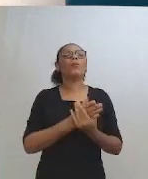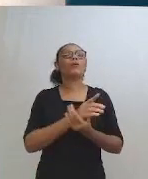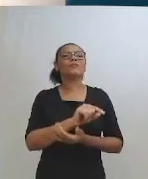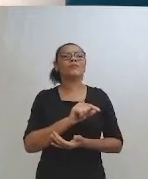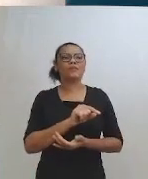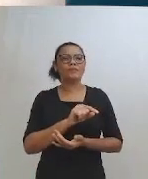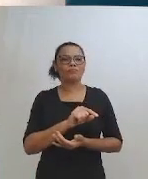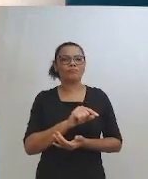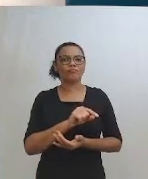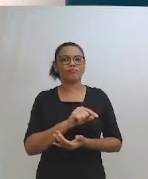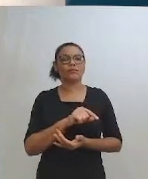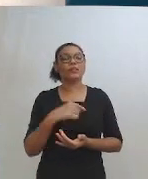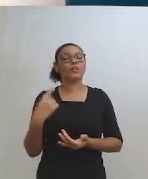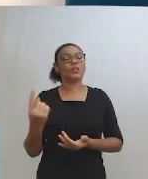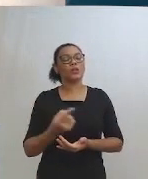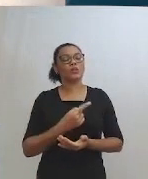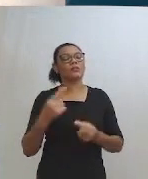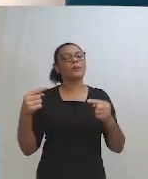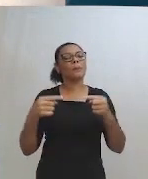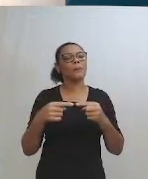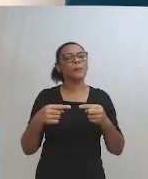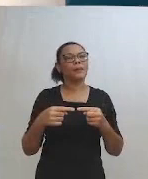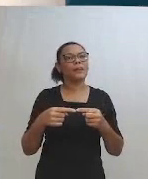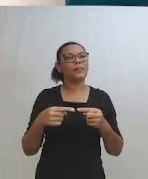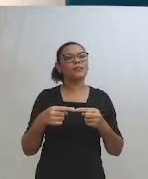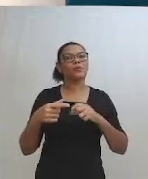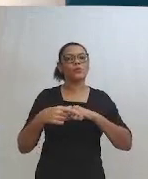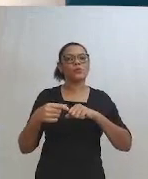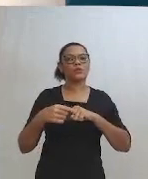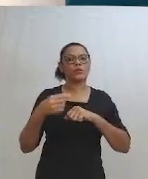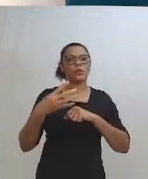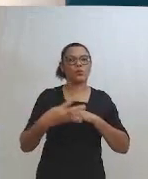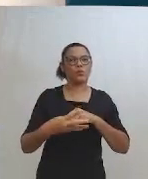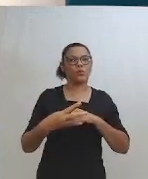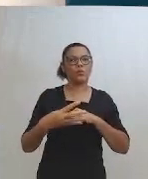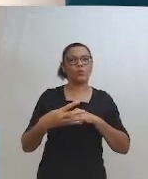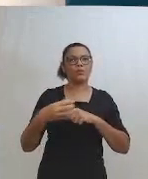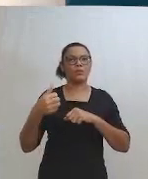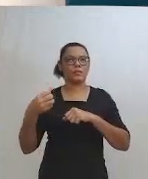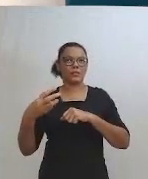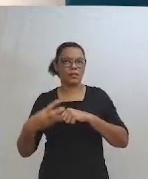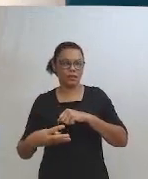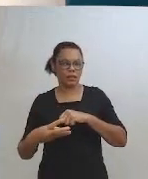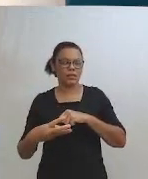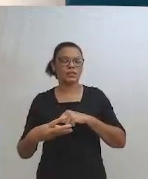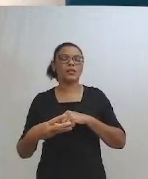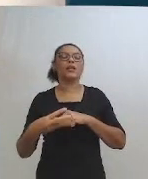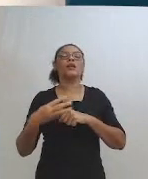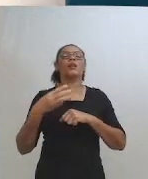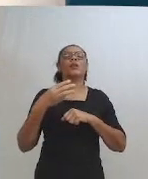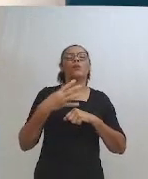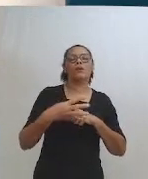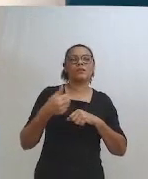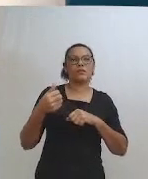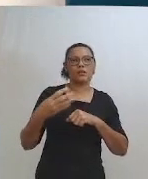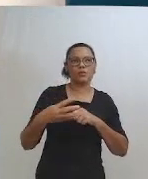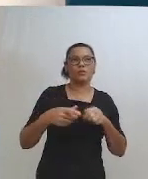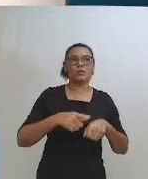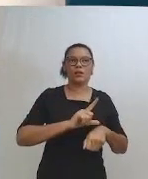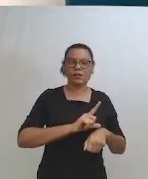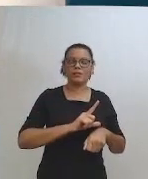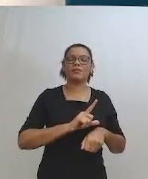da aplicação dos artigos 413 e 414 do CPP antes da sua